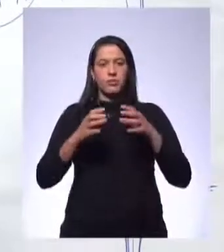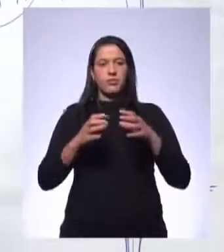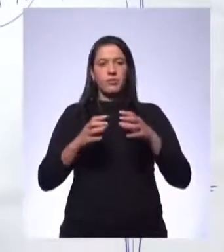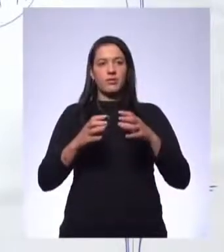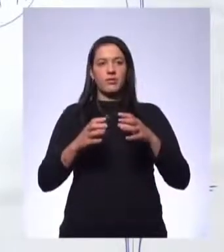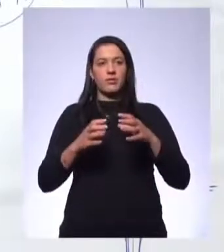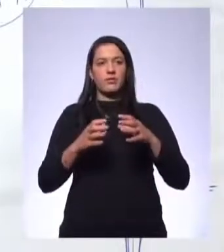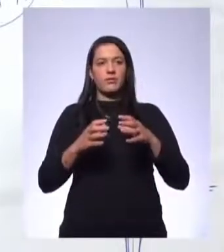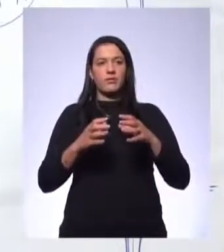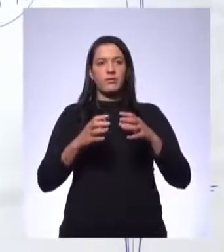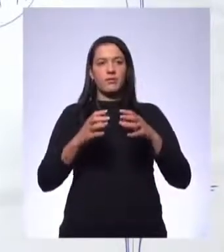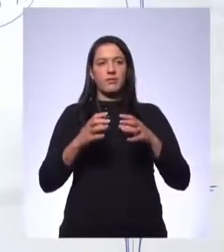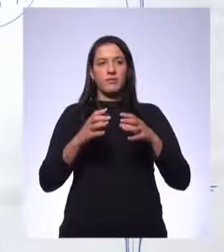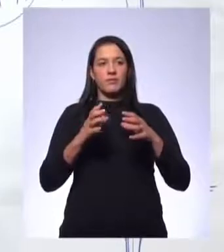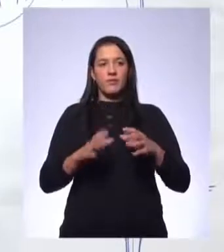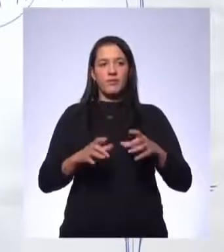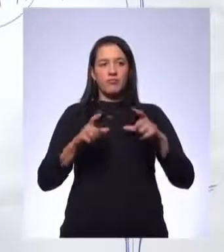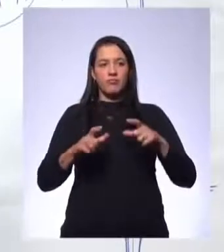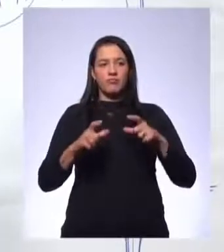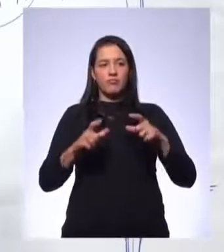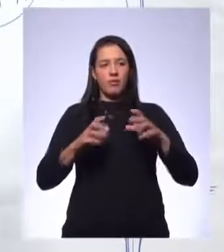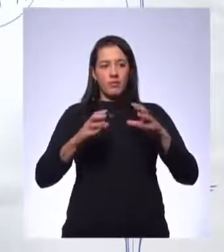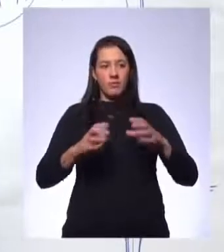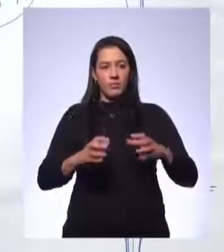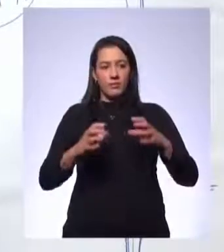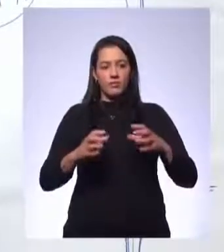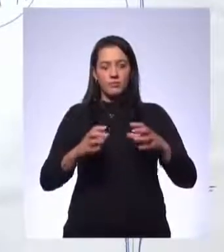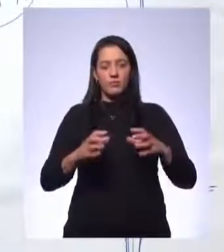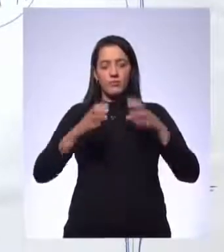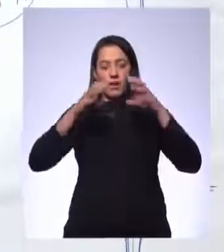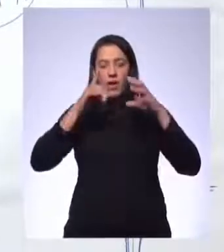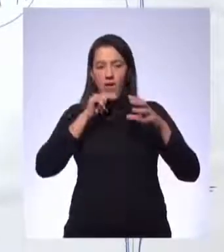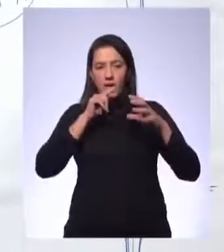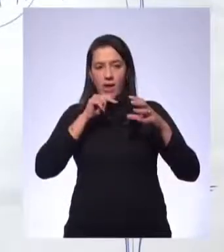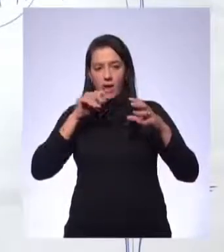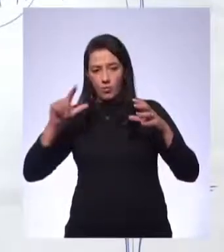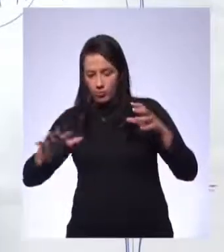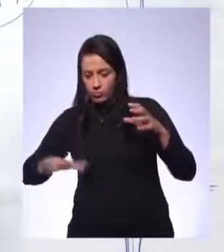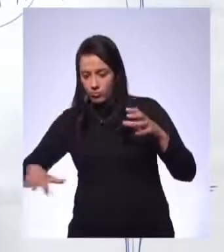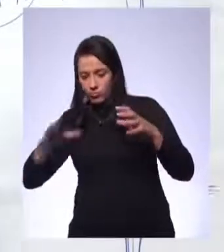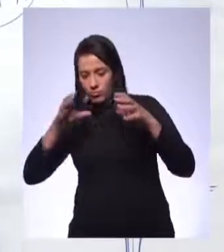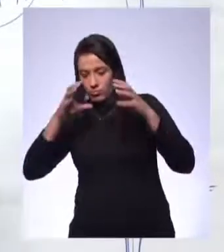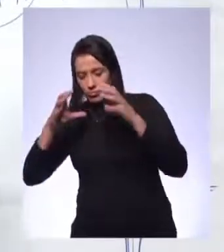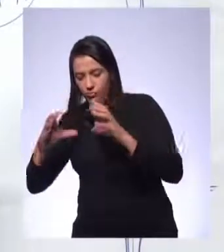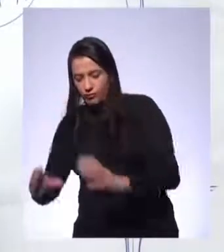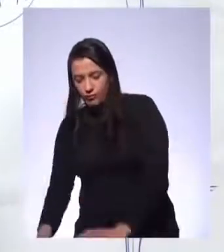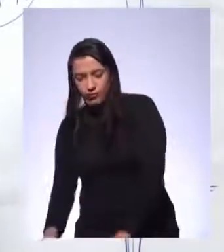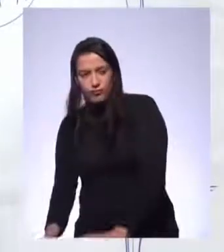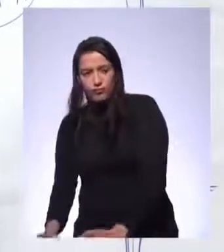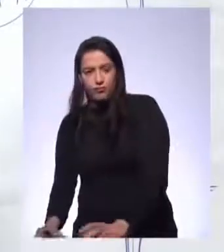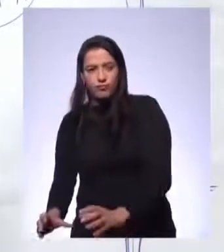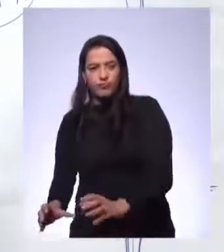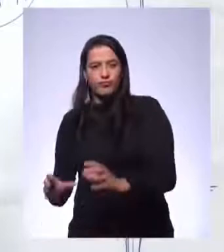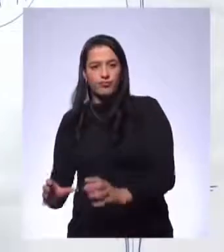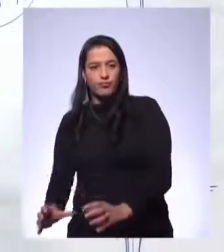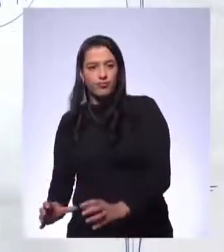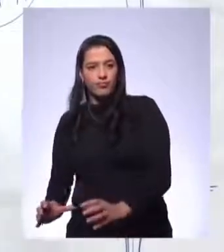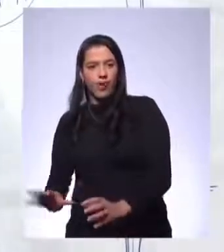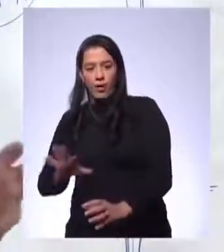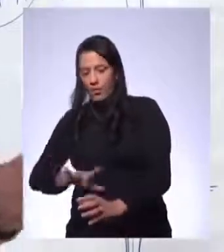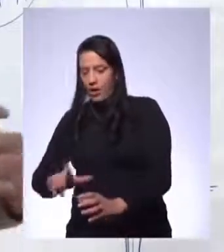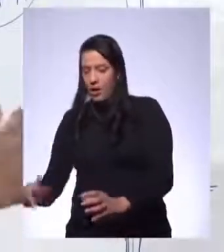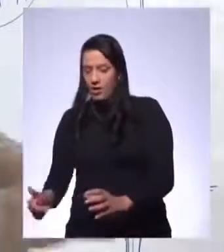disso? Lembra. Que o professor explicou para a gente? Você dá uma molhada lá na bacia e tudo mais, deixa ela um tempinho toda